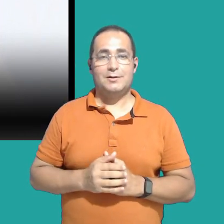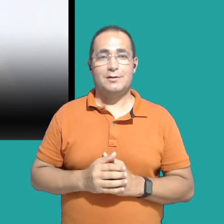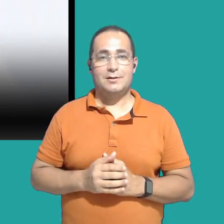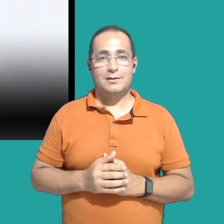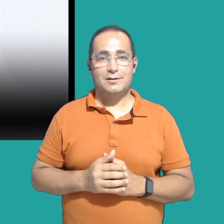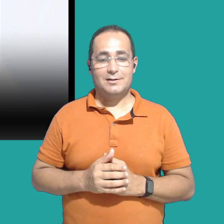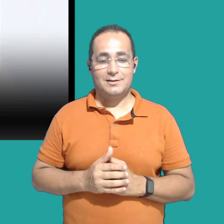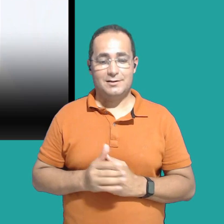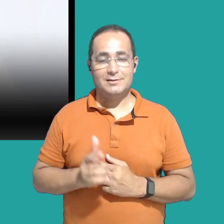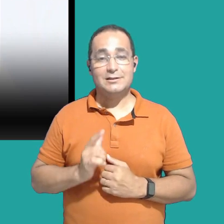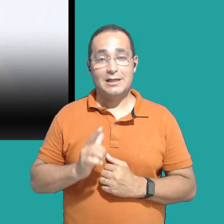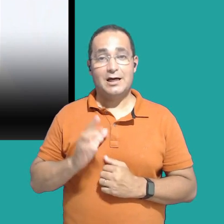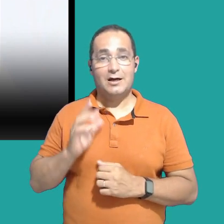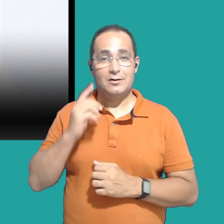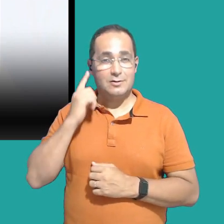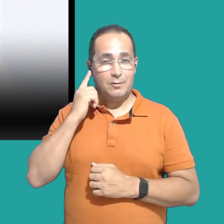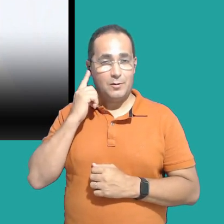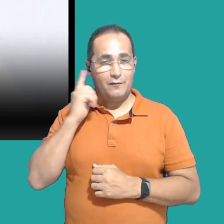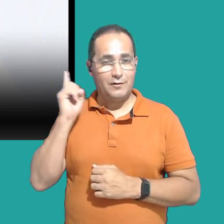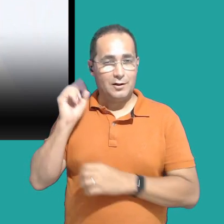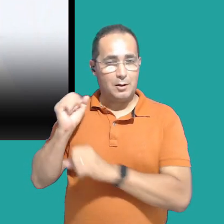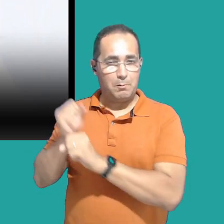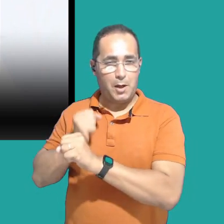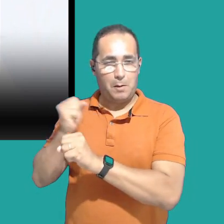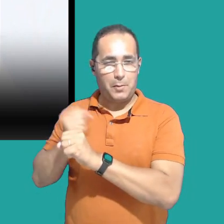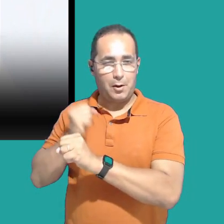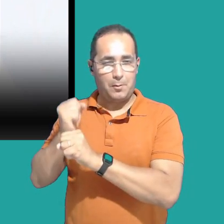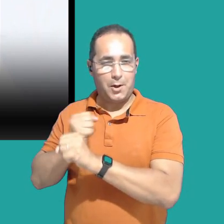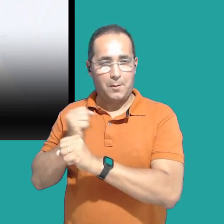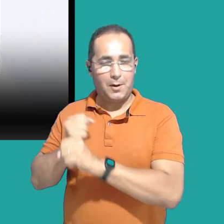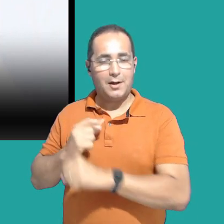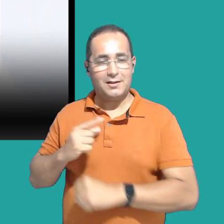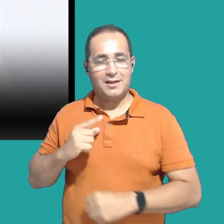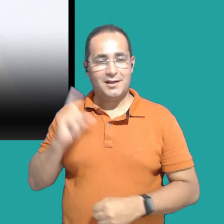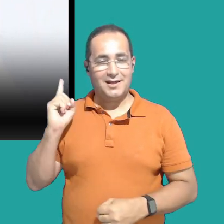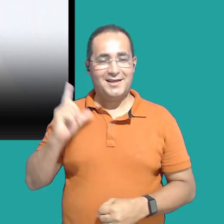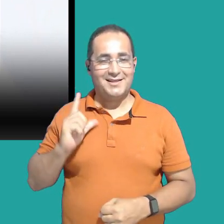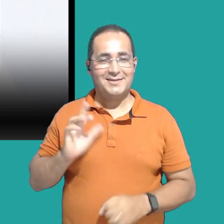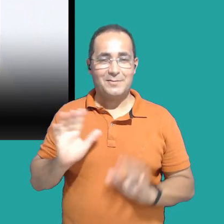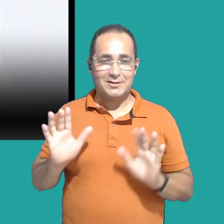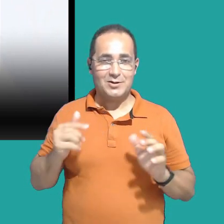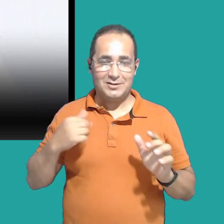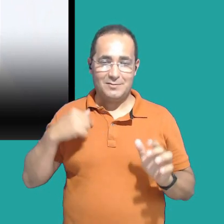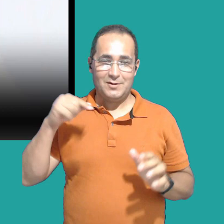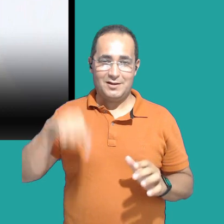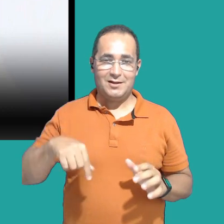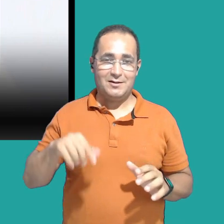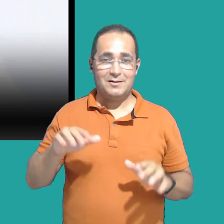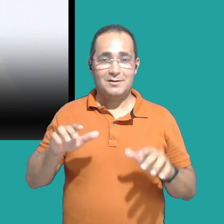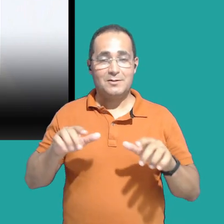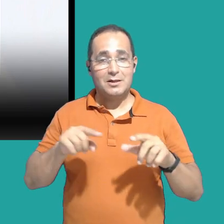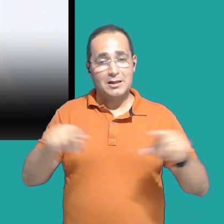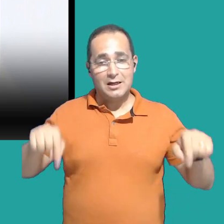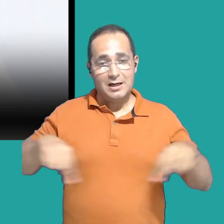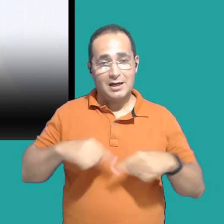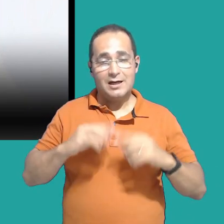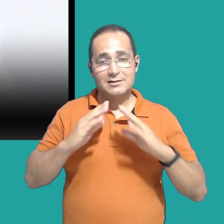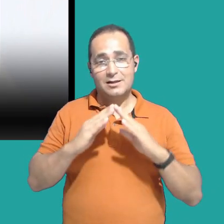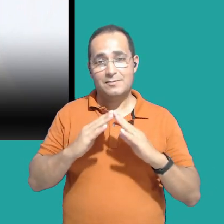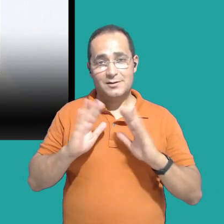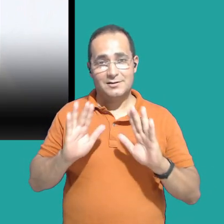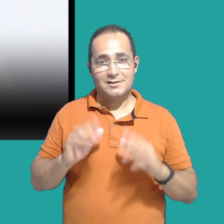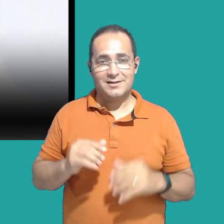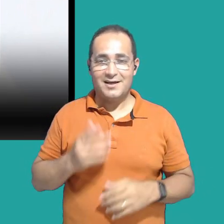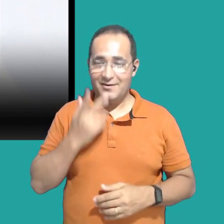meu quarto. Está tendo umas obras aqui, não sei se dá para ouvir os barulhos, mas a gente está aqui